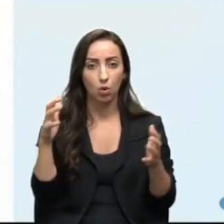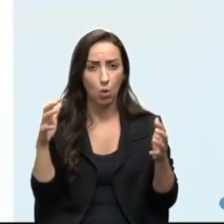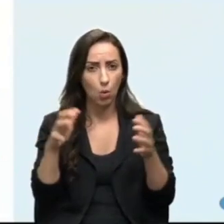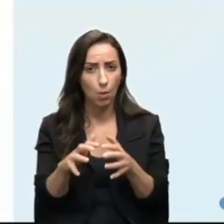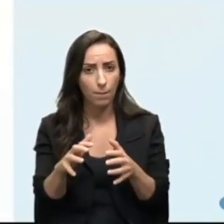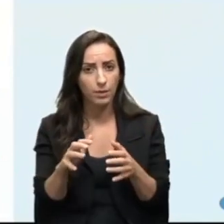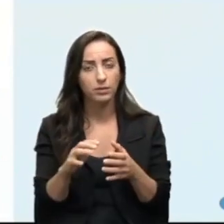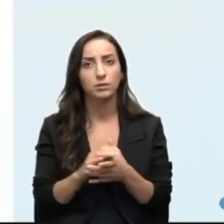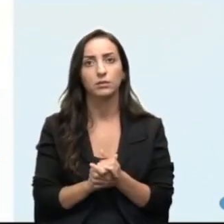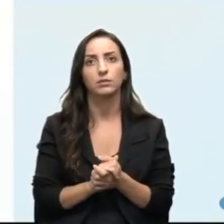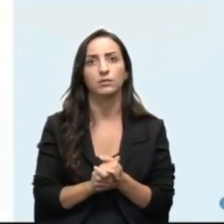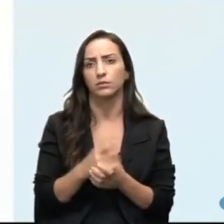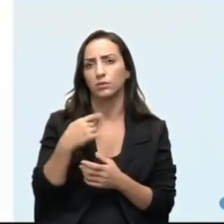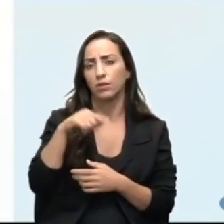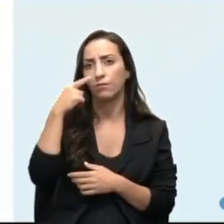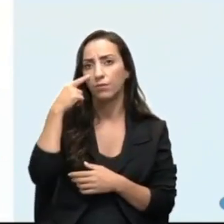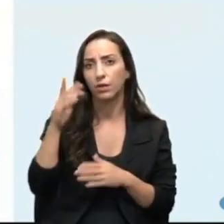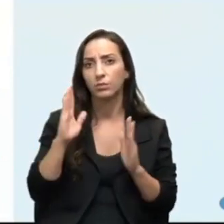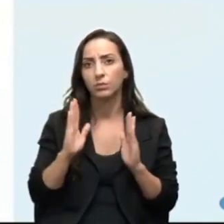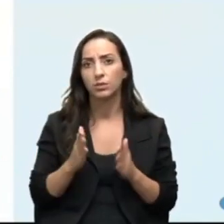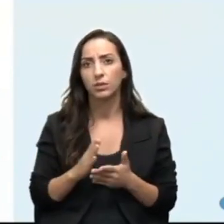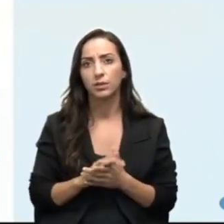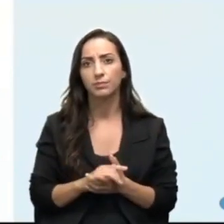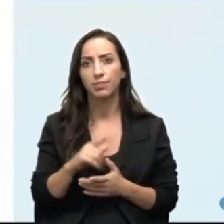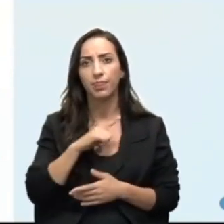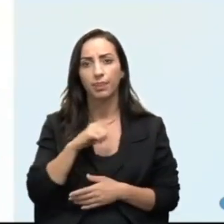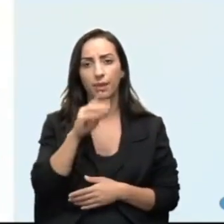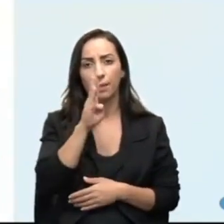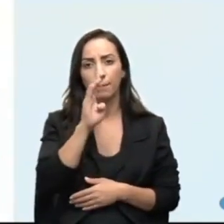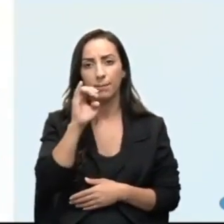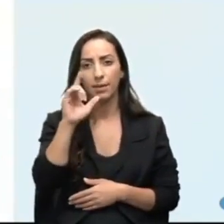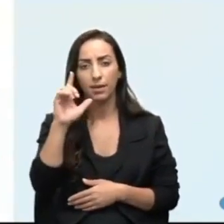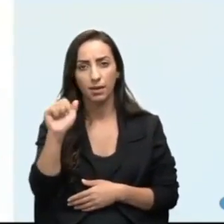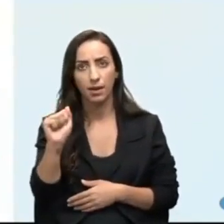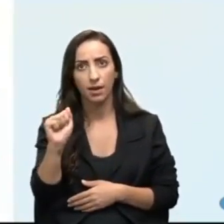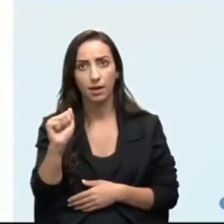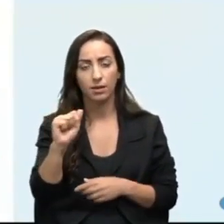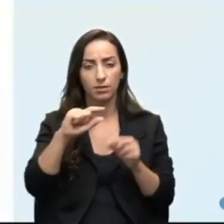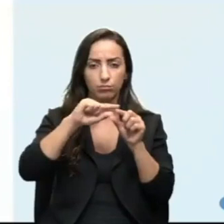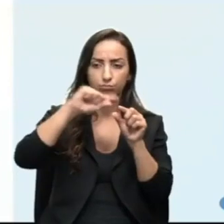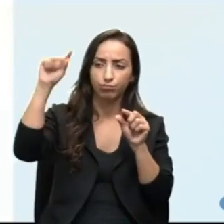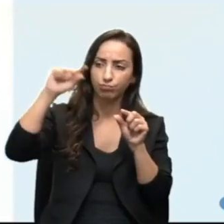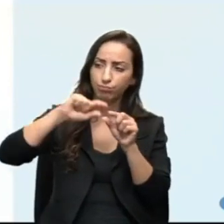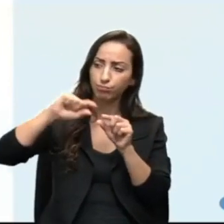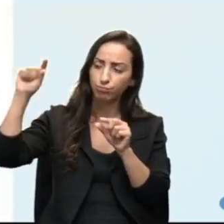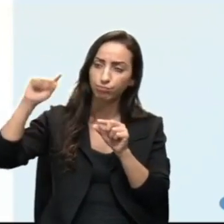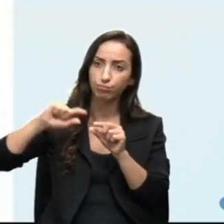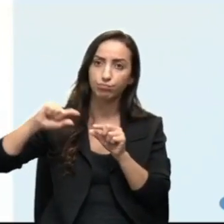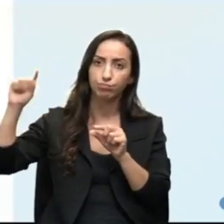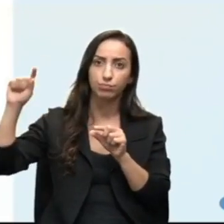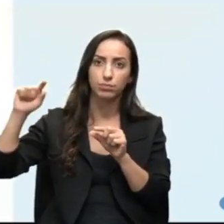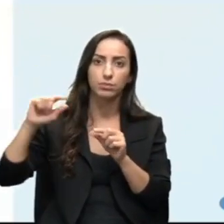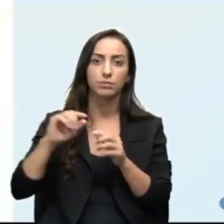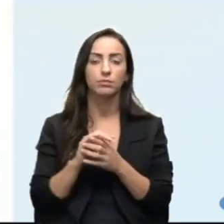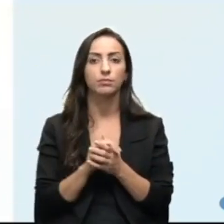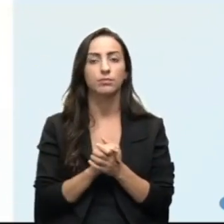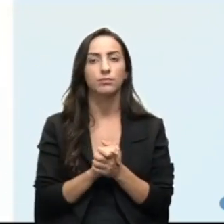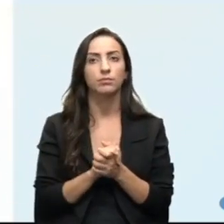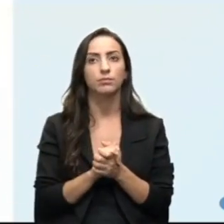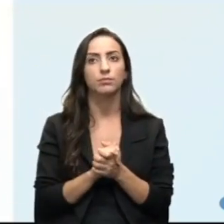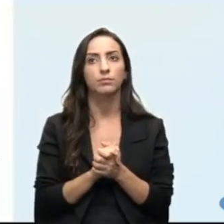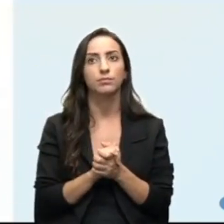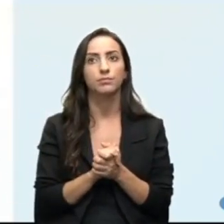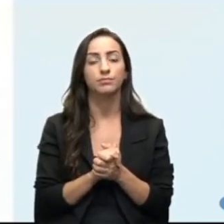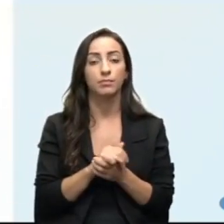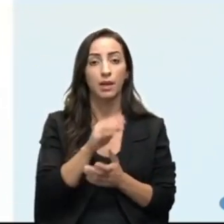gente já viu que a gente tem as bielas de compressão atuando aqui no nossa seção,